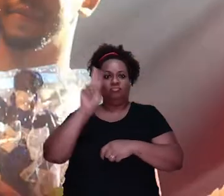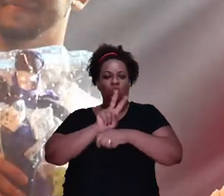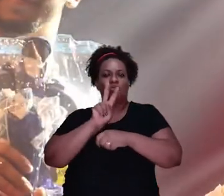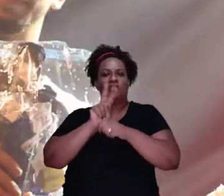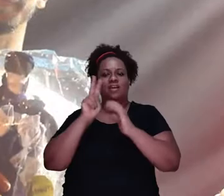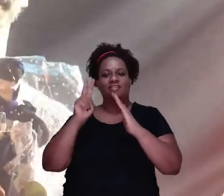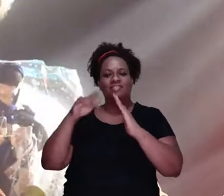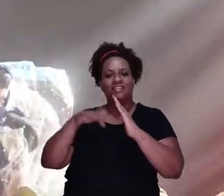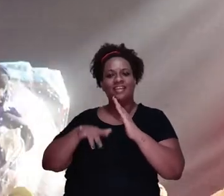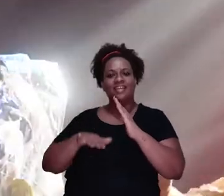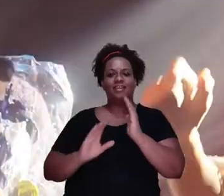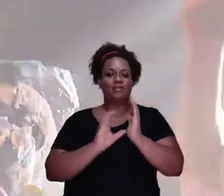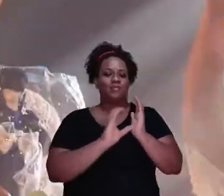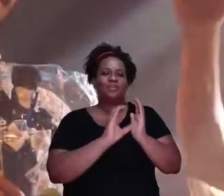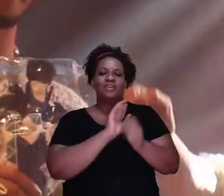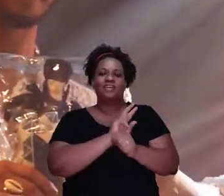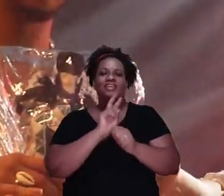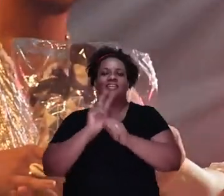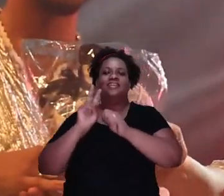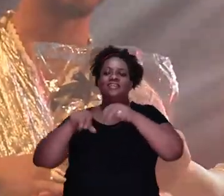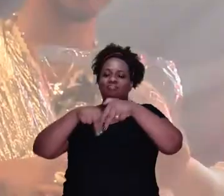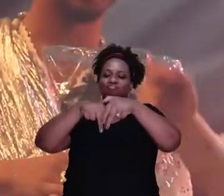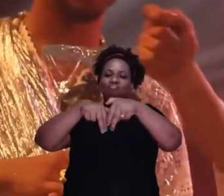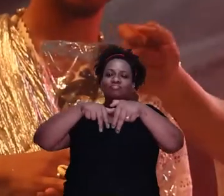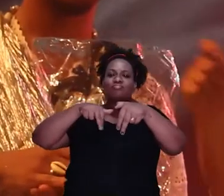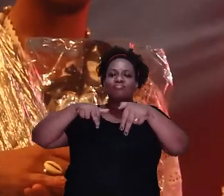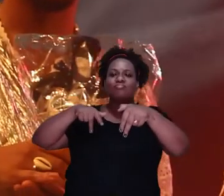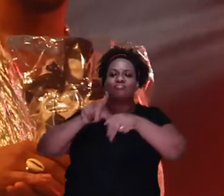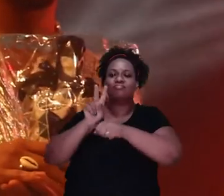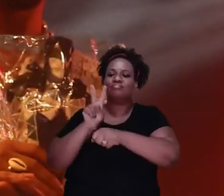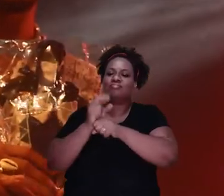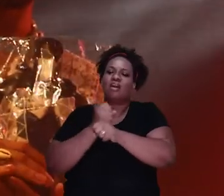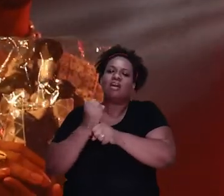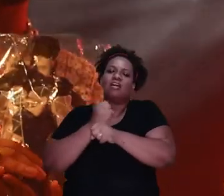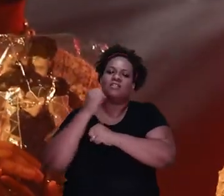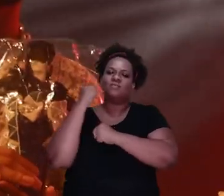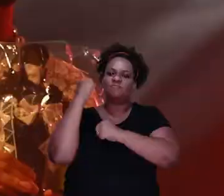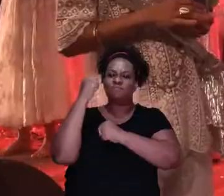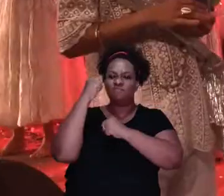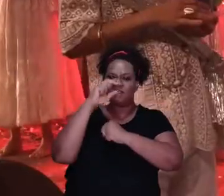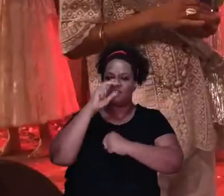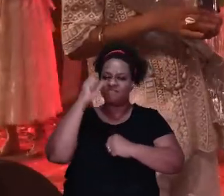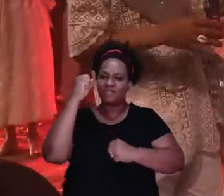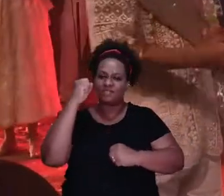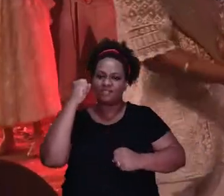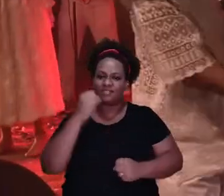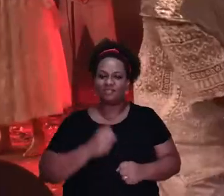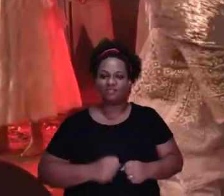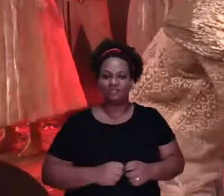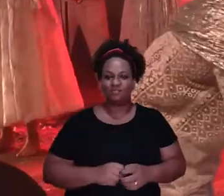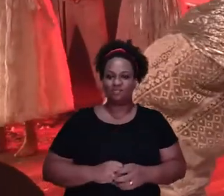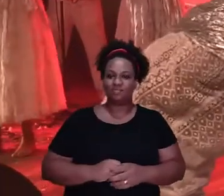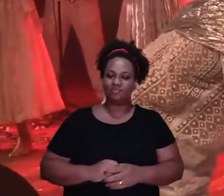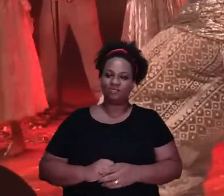o cuidado uma comunidade e através da nossa qualidade segurar aqui tá usando resistência e